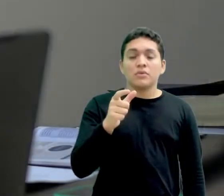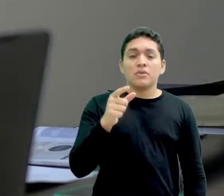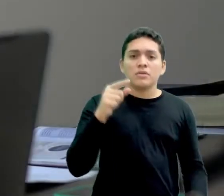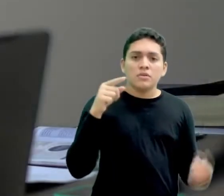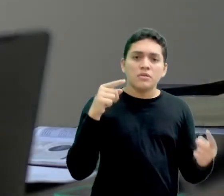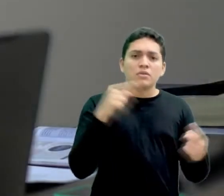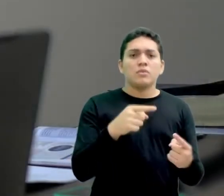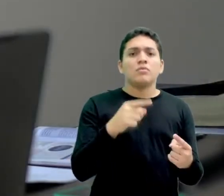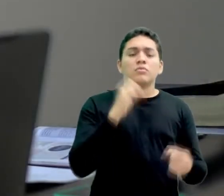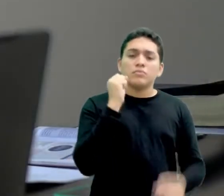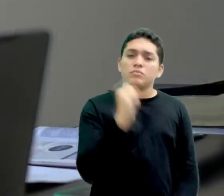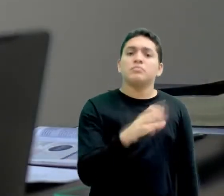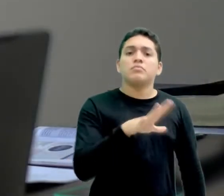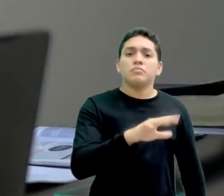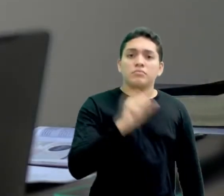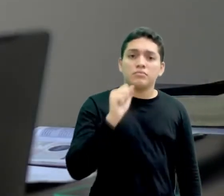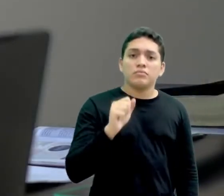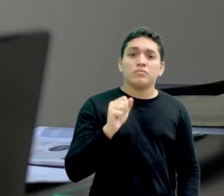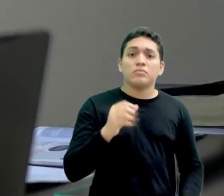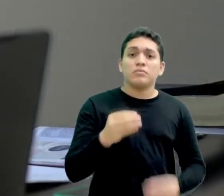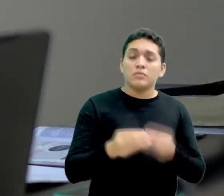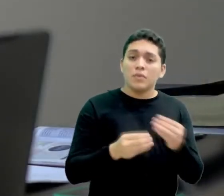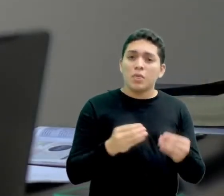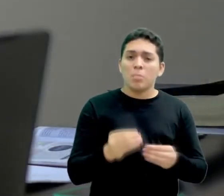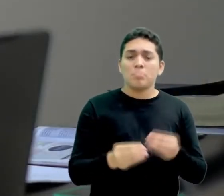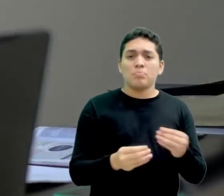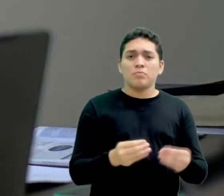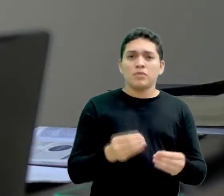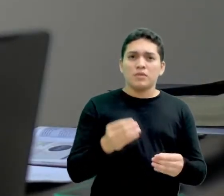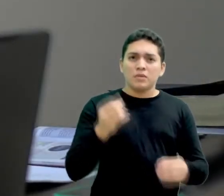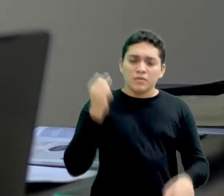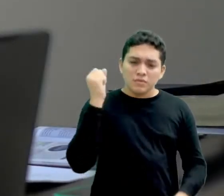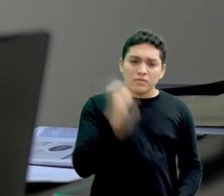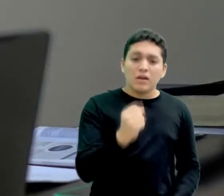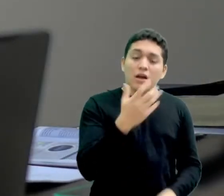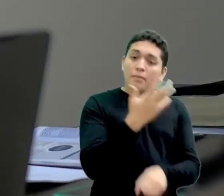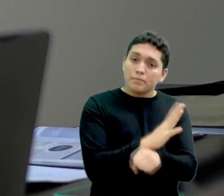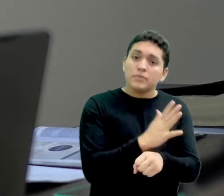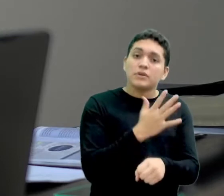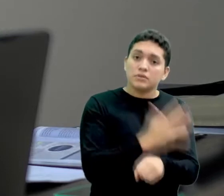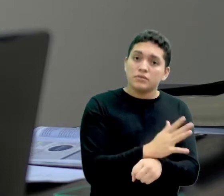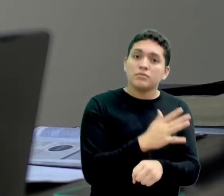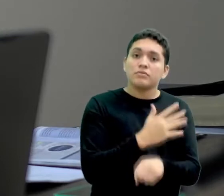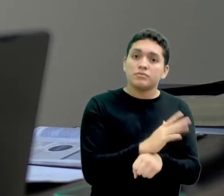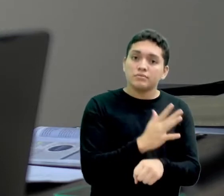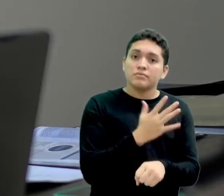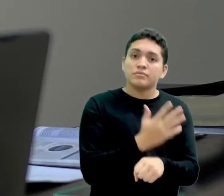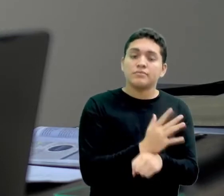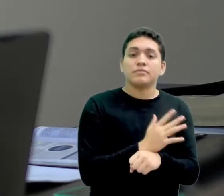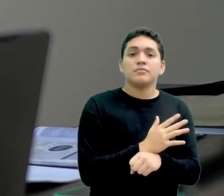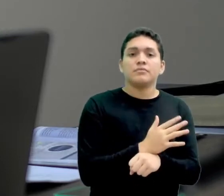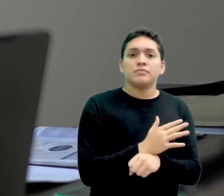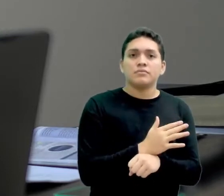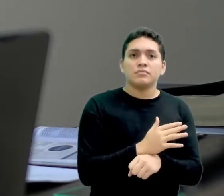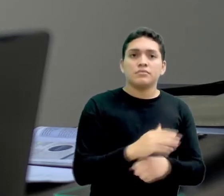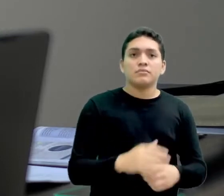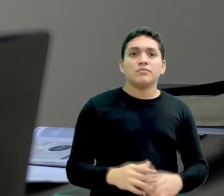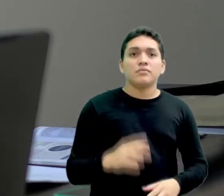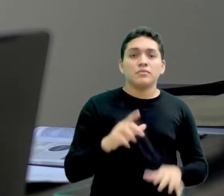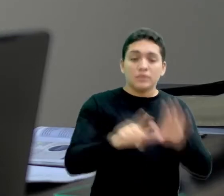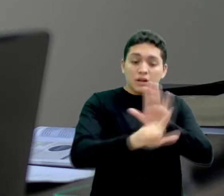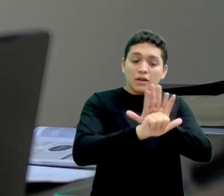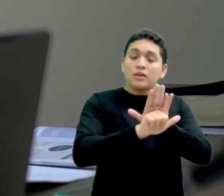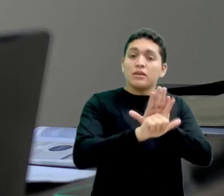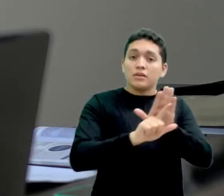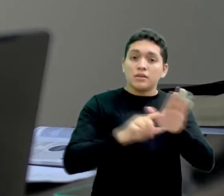do homicídio, né, da condenação ao homicídio, a prática do homicídio é anterior até mesmo à lei mosaica, né? A gente vê